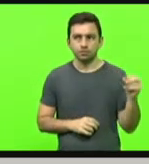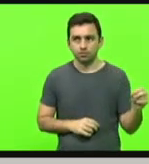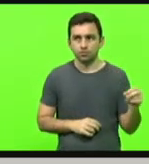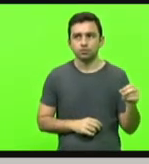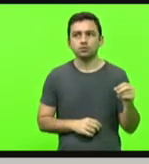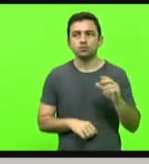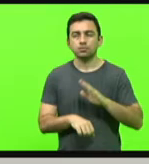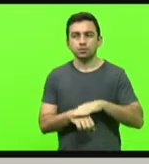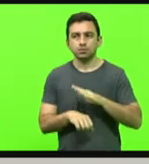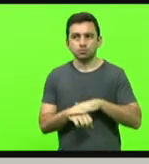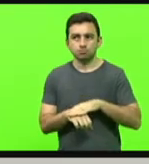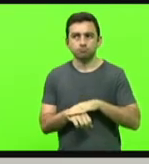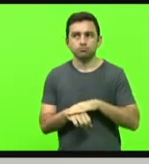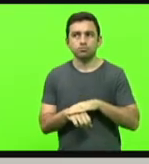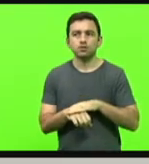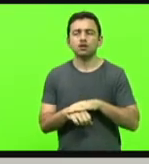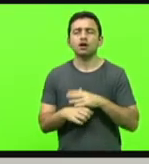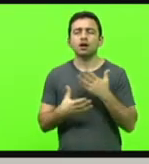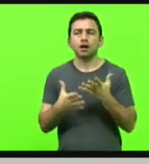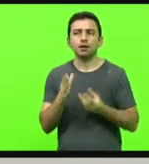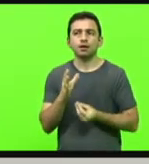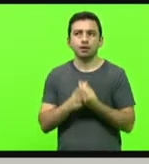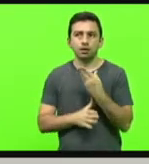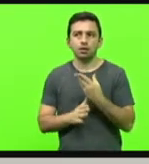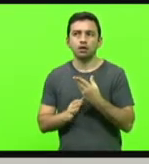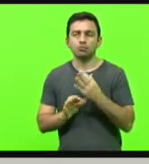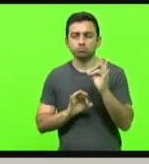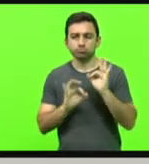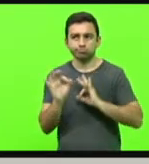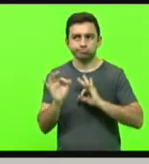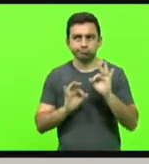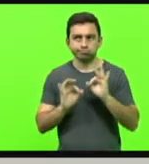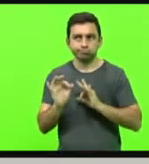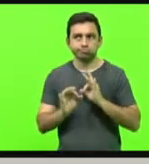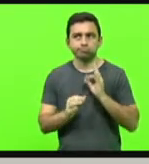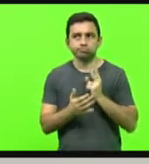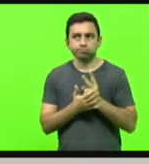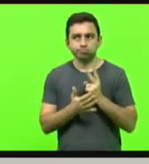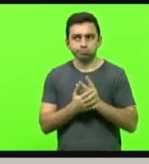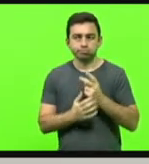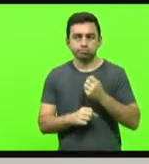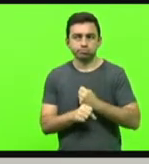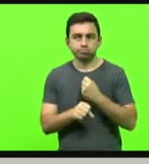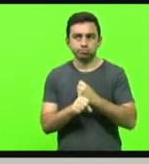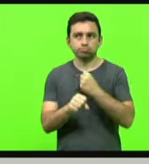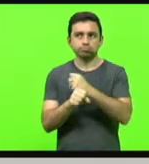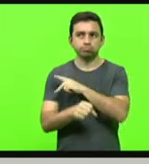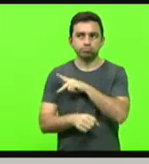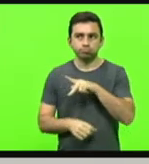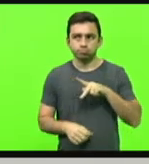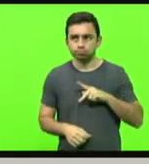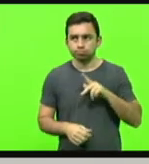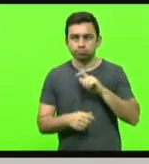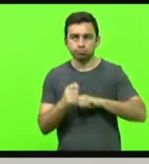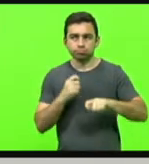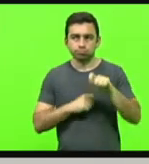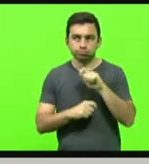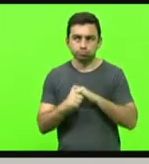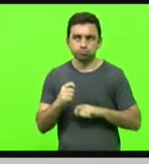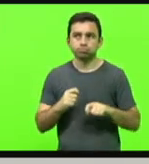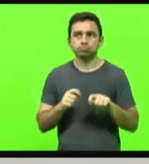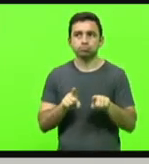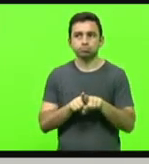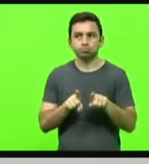de Inquérito, que institui o Manual de Manutenção de Obra Pública no âmbito da administração direta, autárquica e fundacional